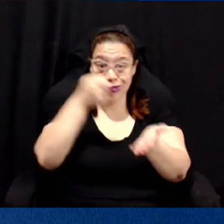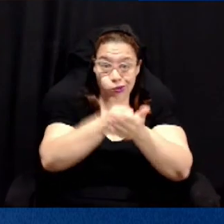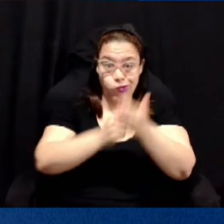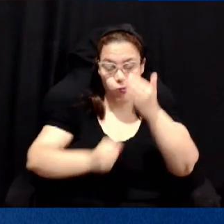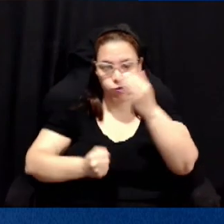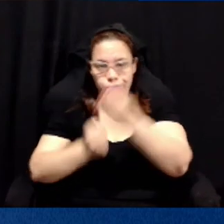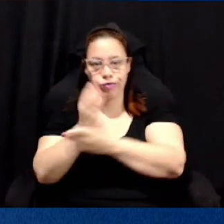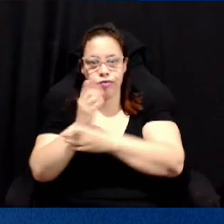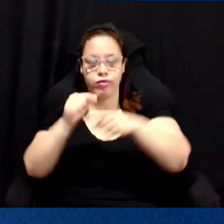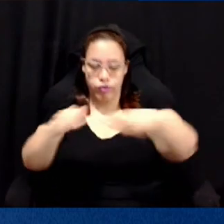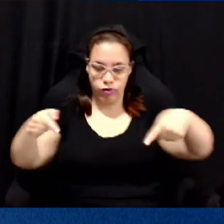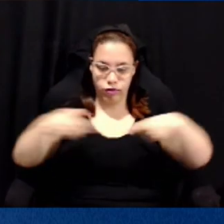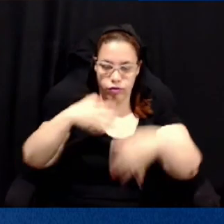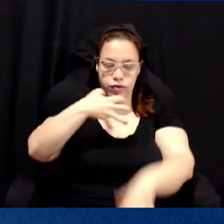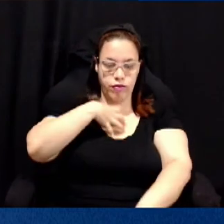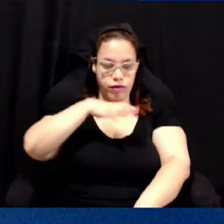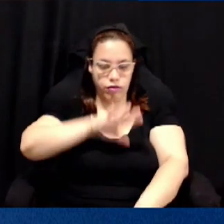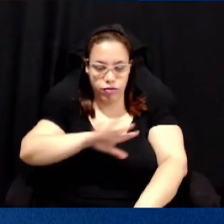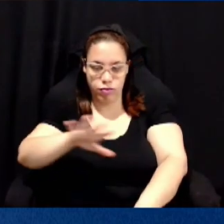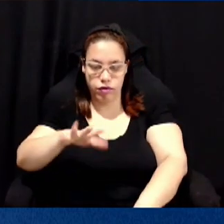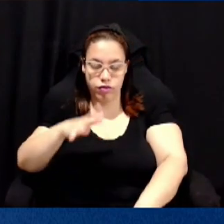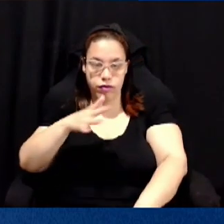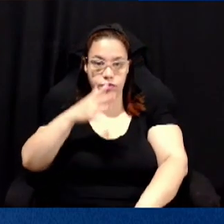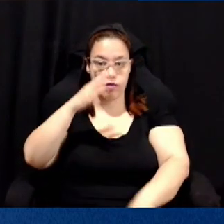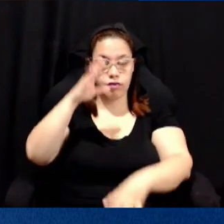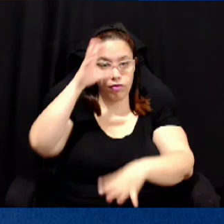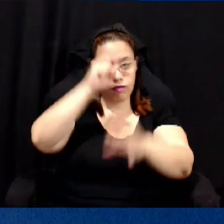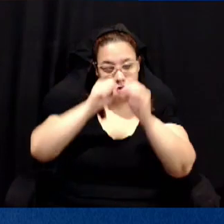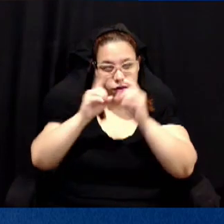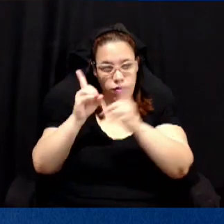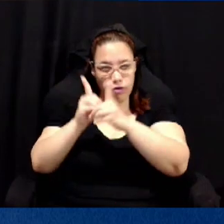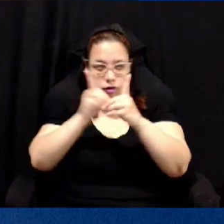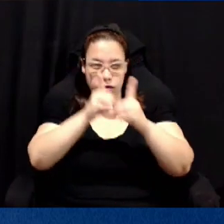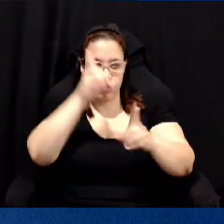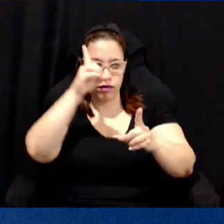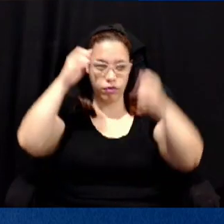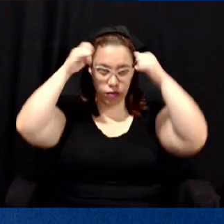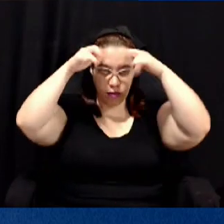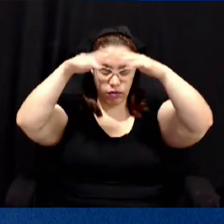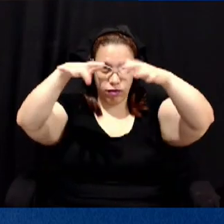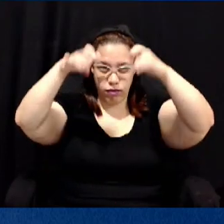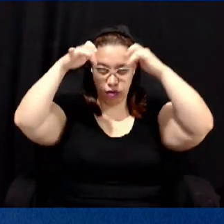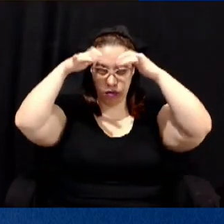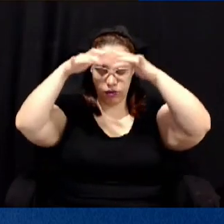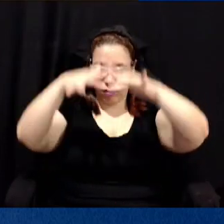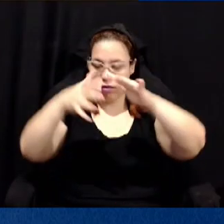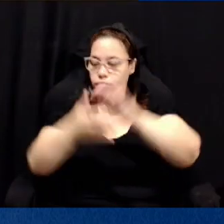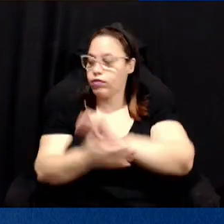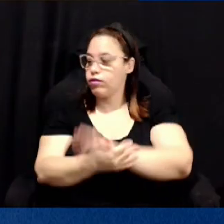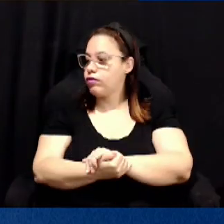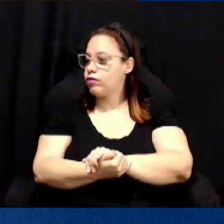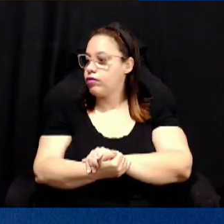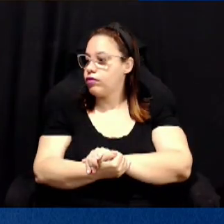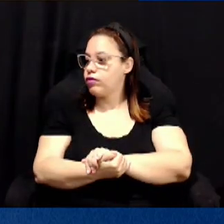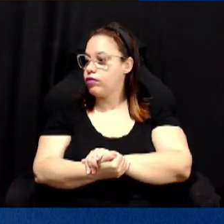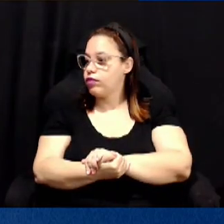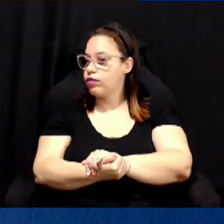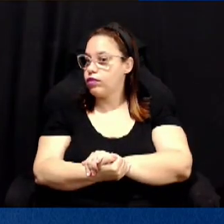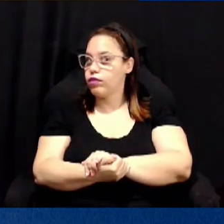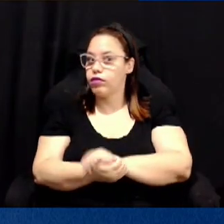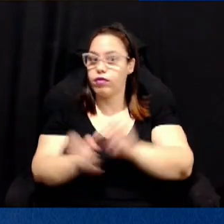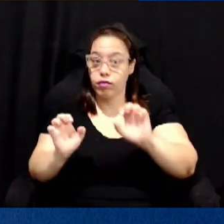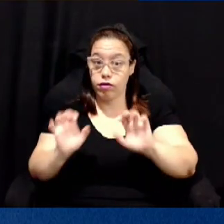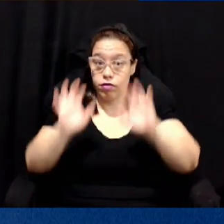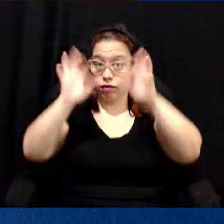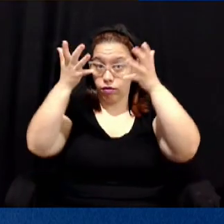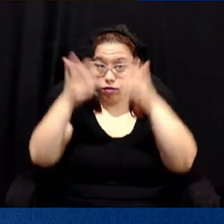salas sensoriais para atender pessoas diagnosticadas com transtorno do espectro autista. Evento realizado